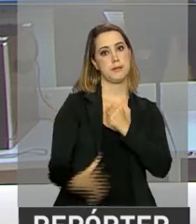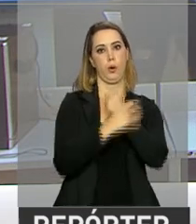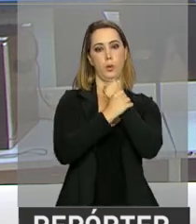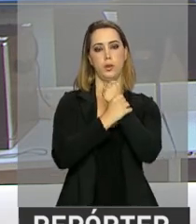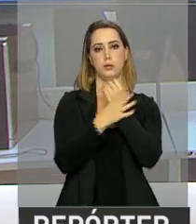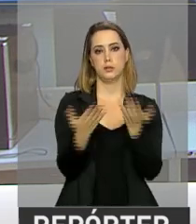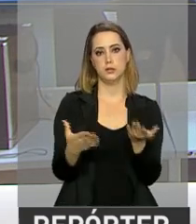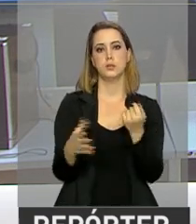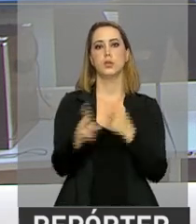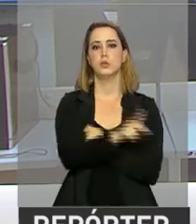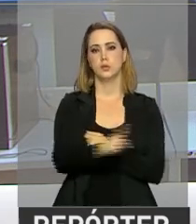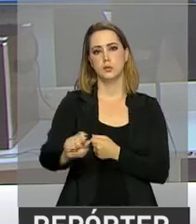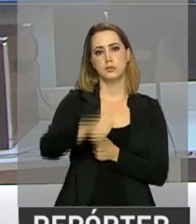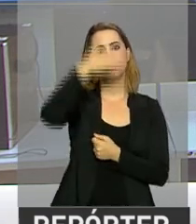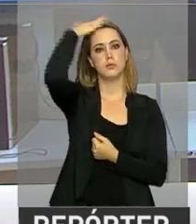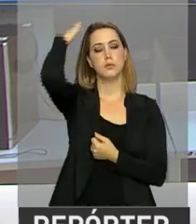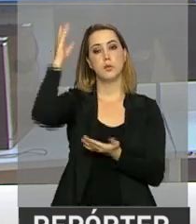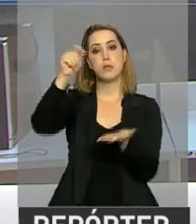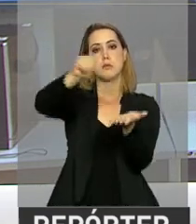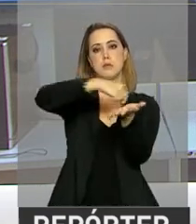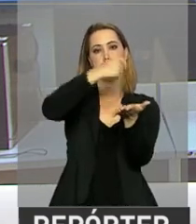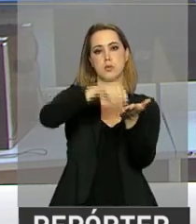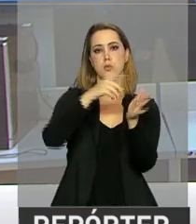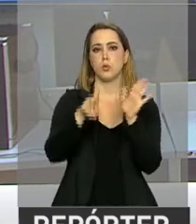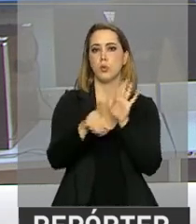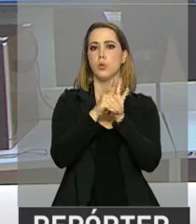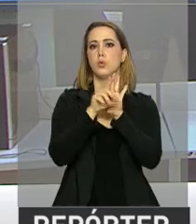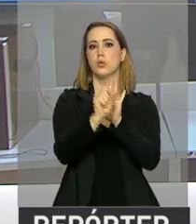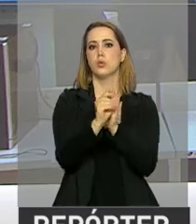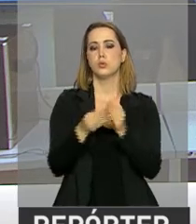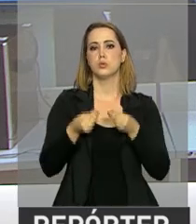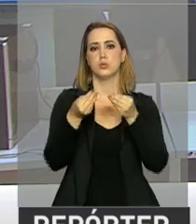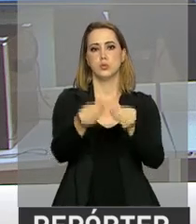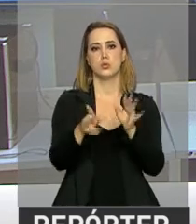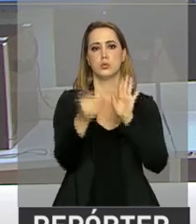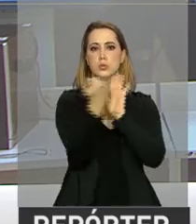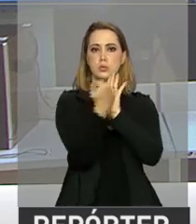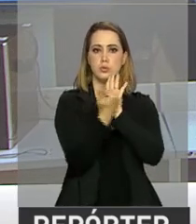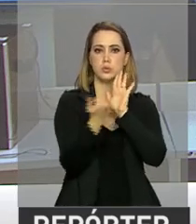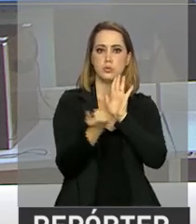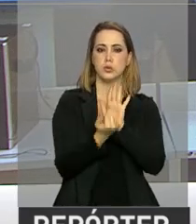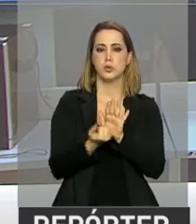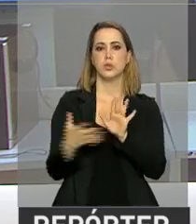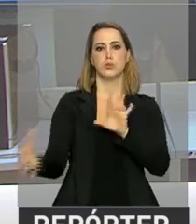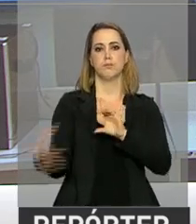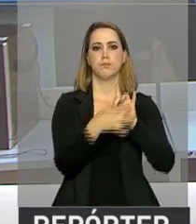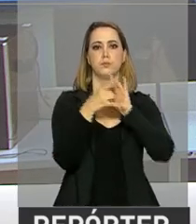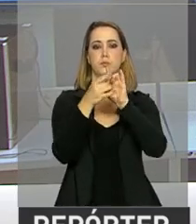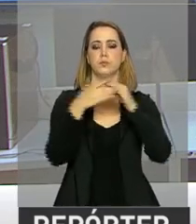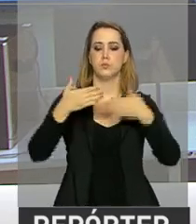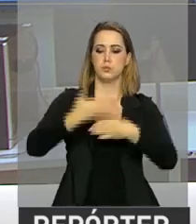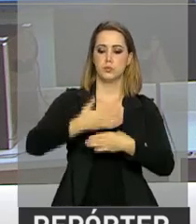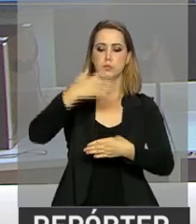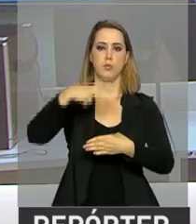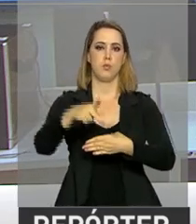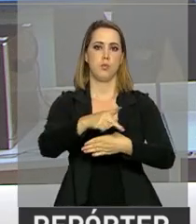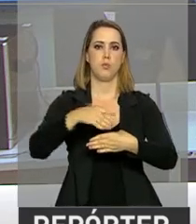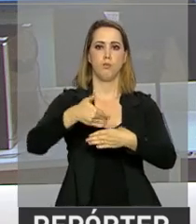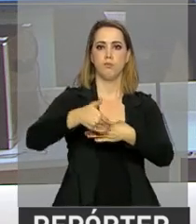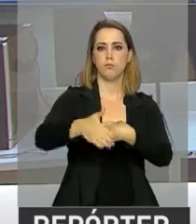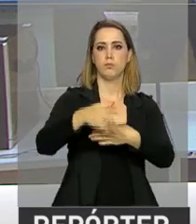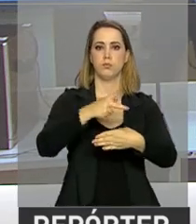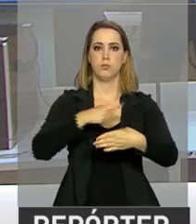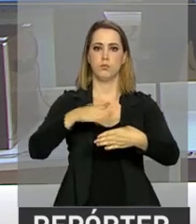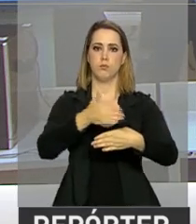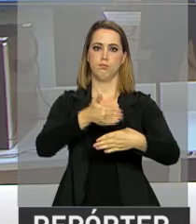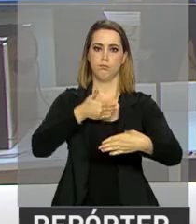Temer assinou o decreto que institui o Programa de Proteção Integrada de Fronteiras e defendeu ações permanentes nessas áreas. Foi durante a